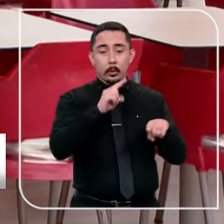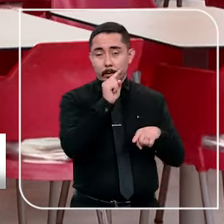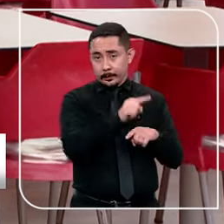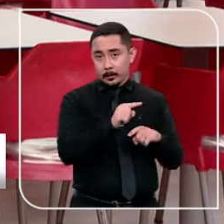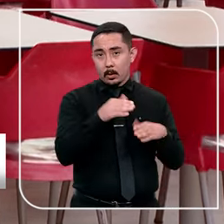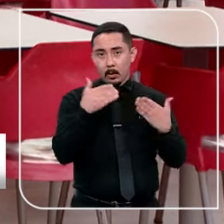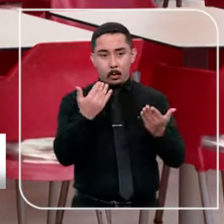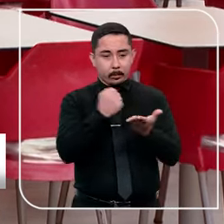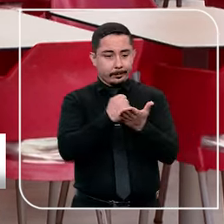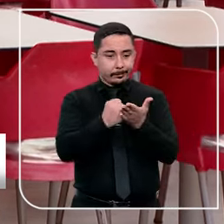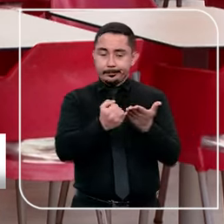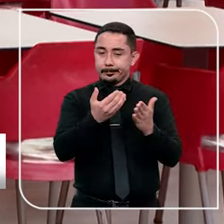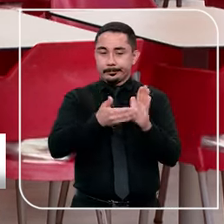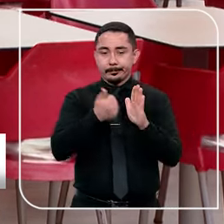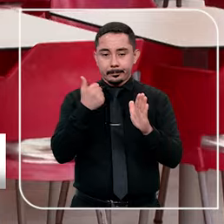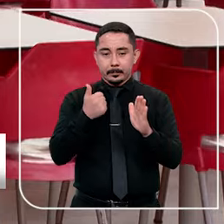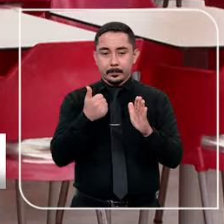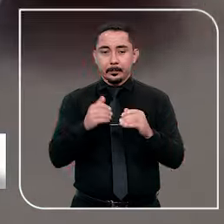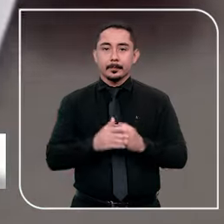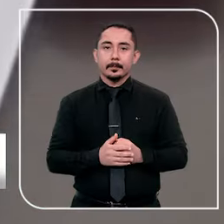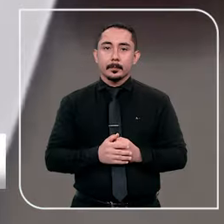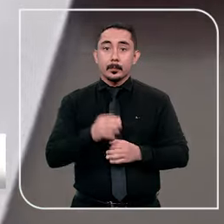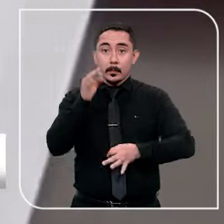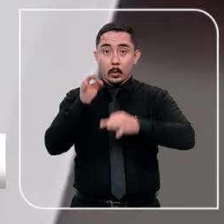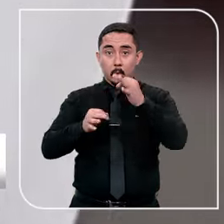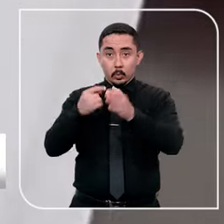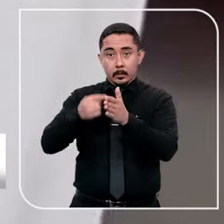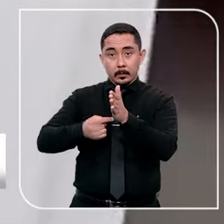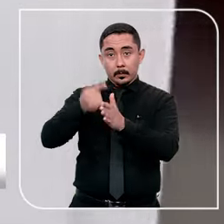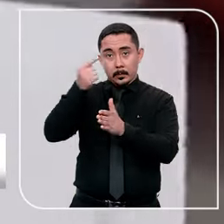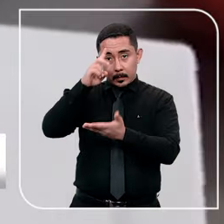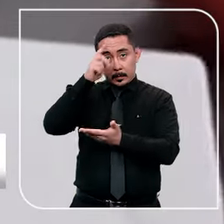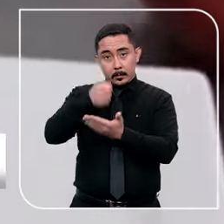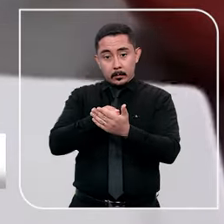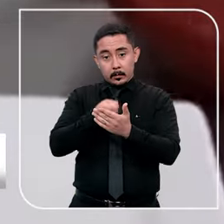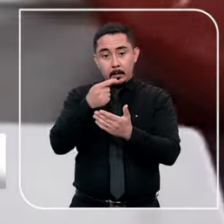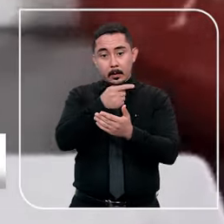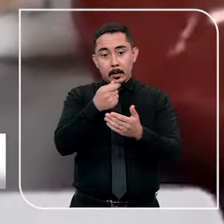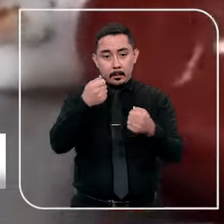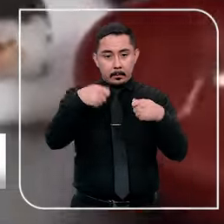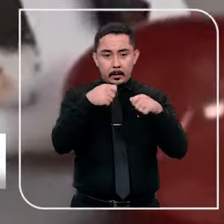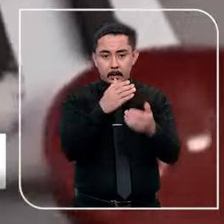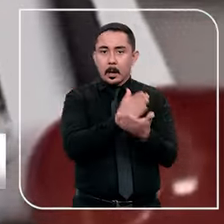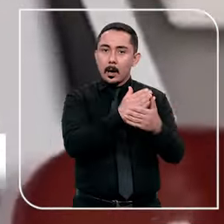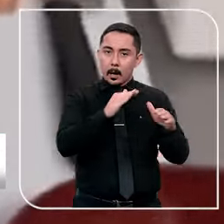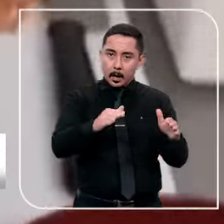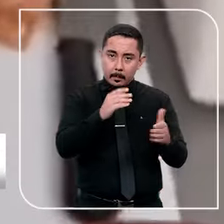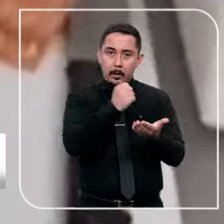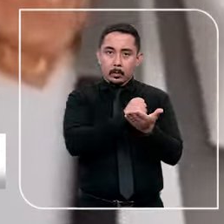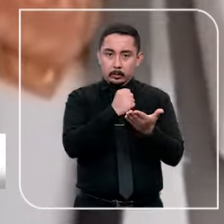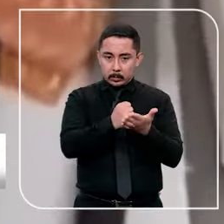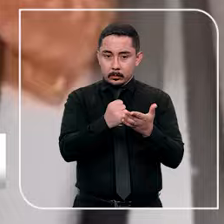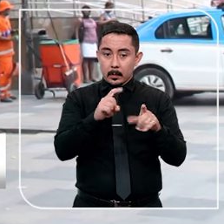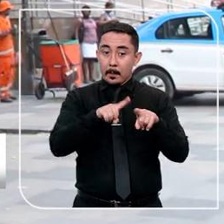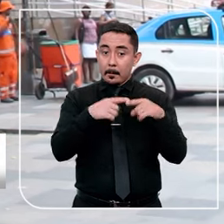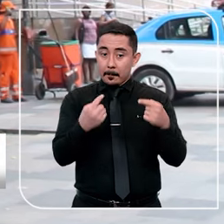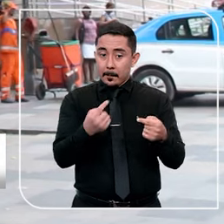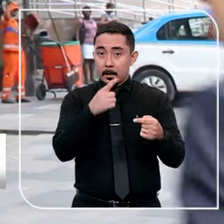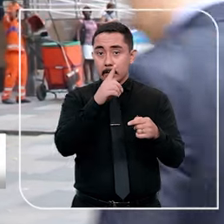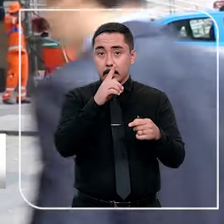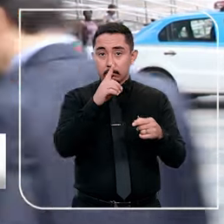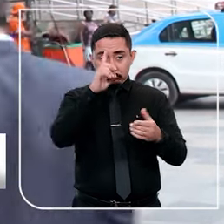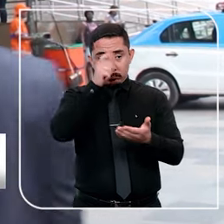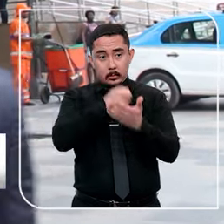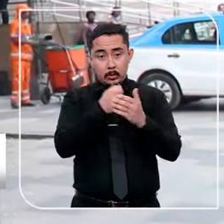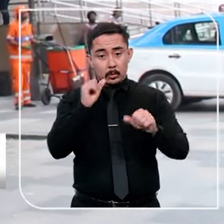concorrente ou rescindir o contrato o juízo de primeiro grau determinou entre outras coisas a rescisão do contrato de locação mas